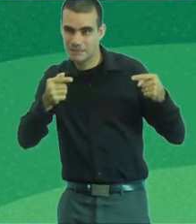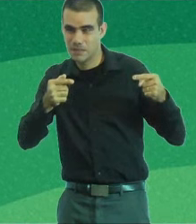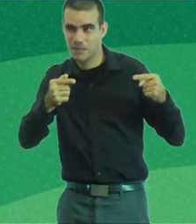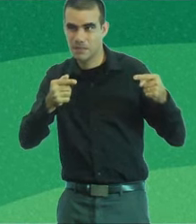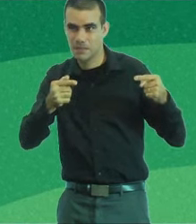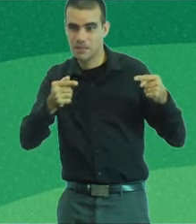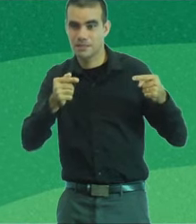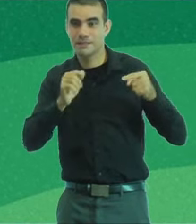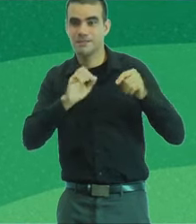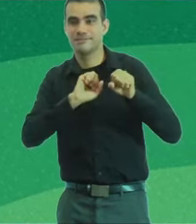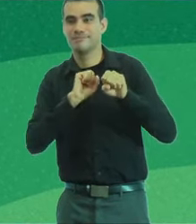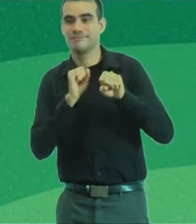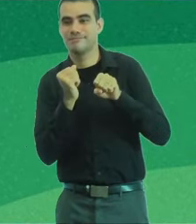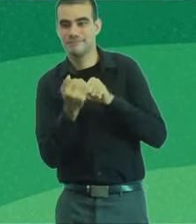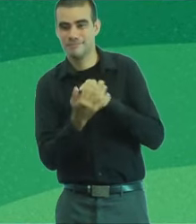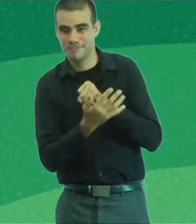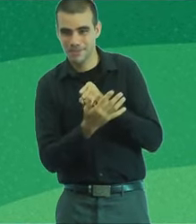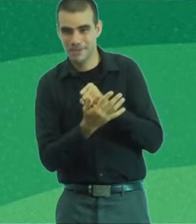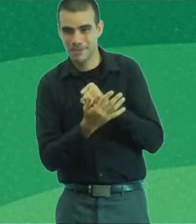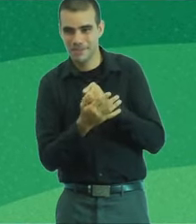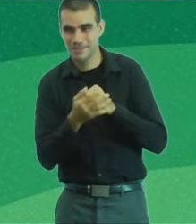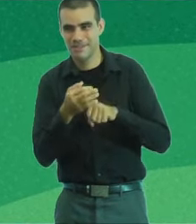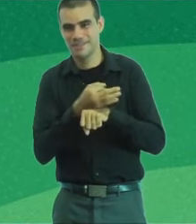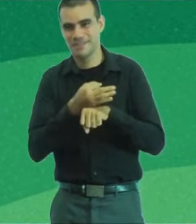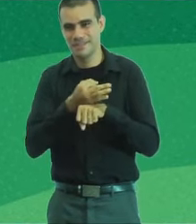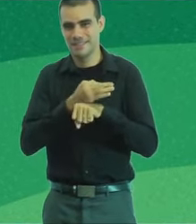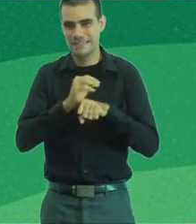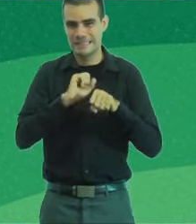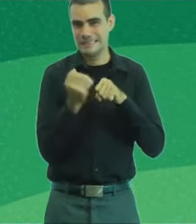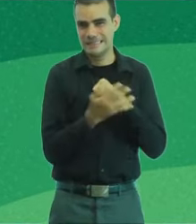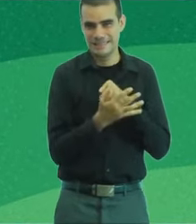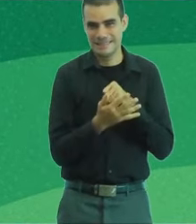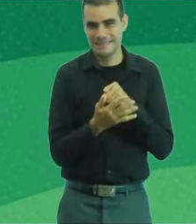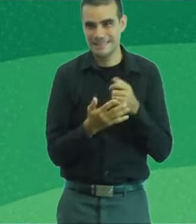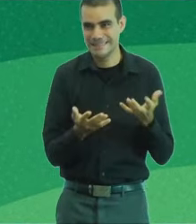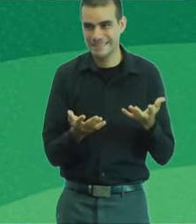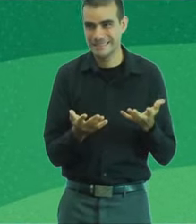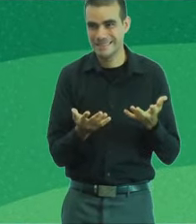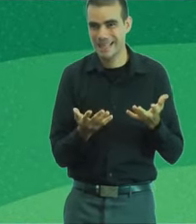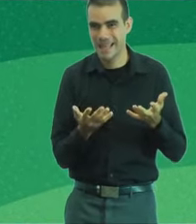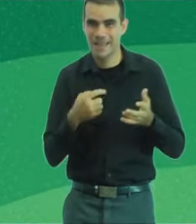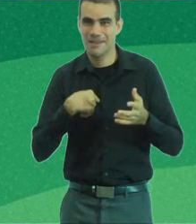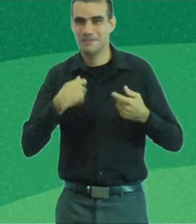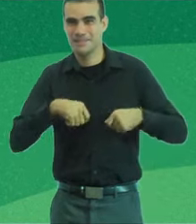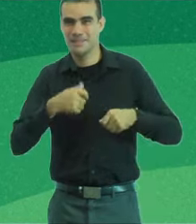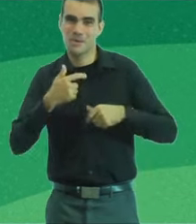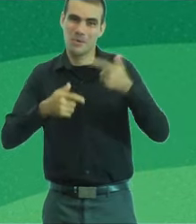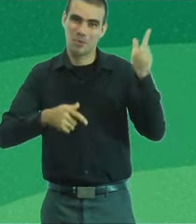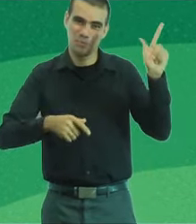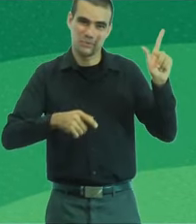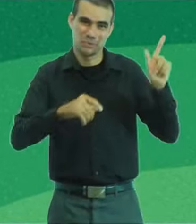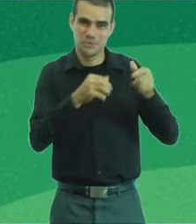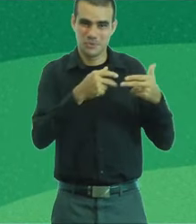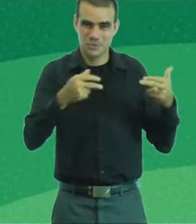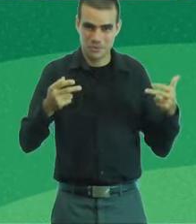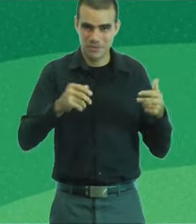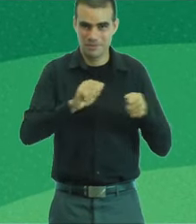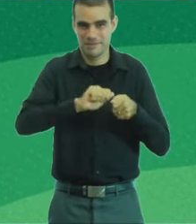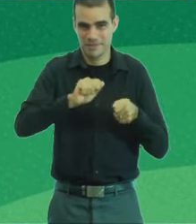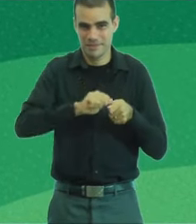tipo a pandemia e eu falei bom acho que eu vou ter que arrumar outra coisa mas outra coisa